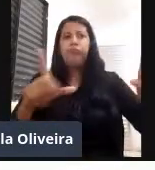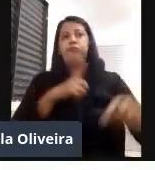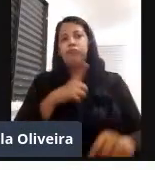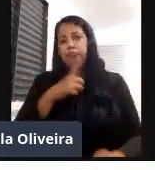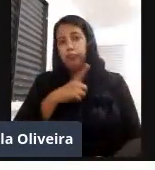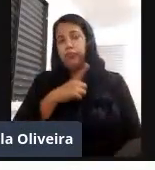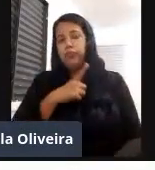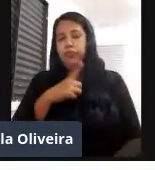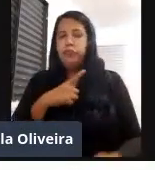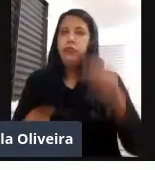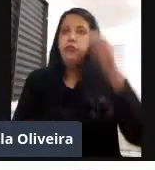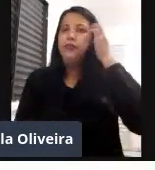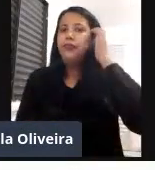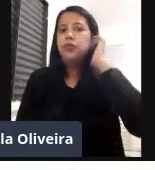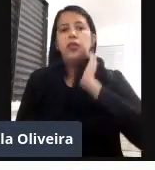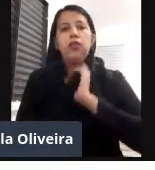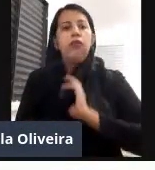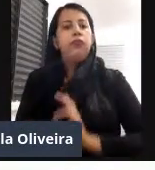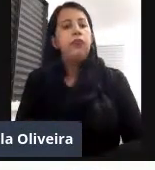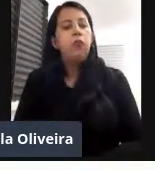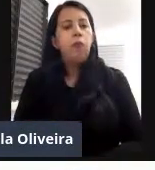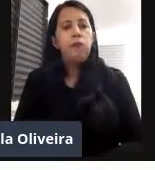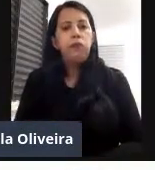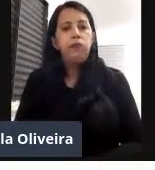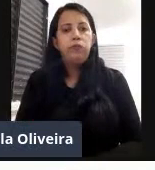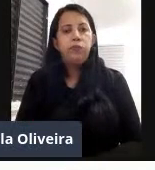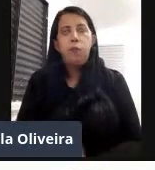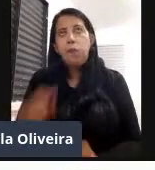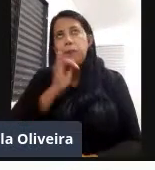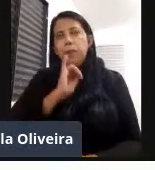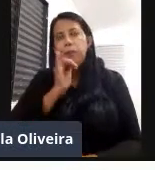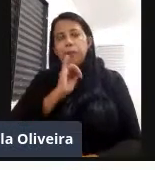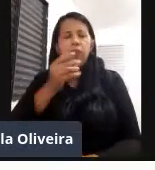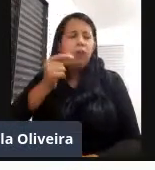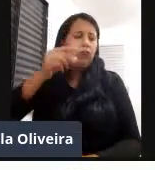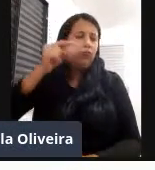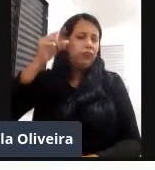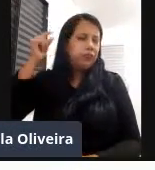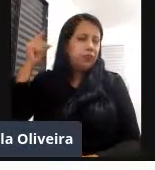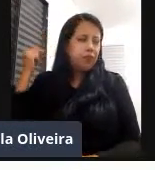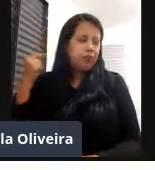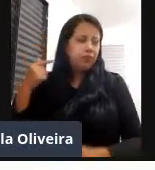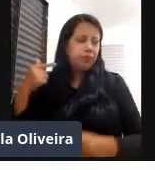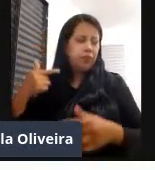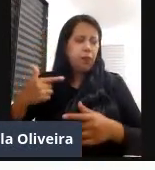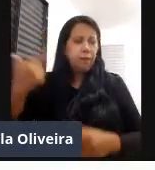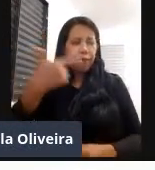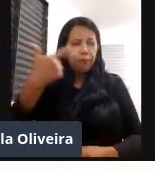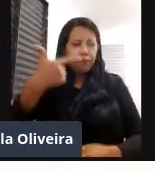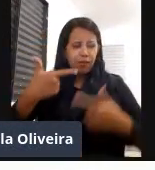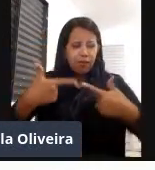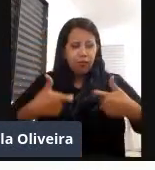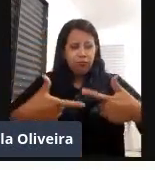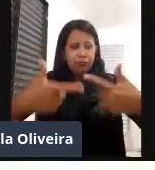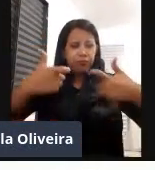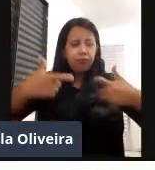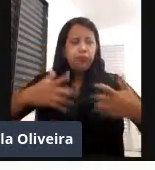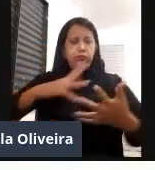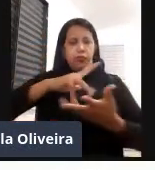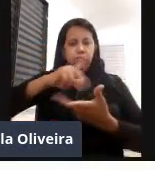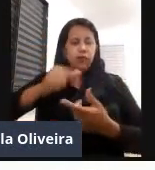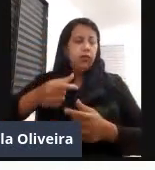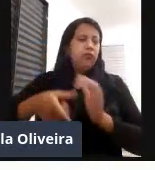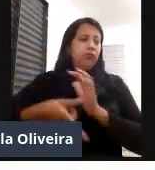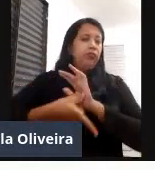antes da Segunda Guerra Mundial, antes daquele período, né, da Segunda Guerra Mundial,